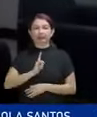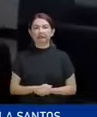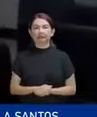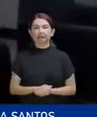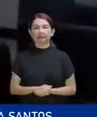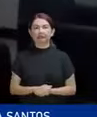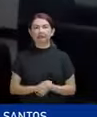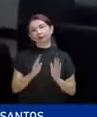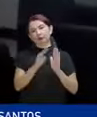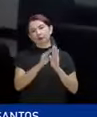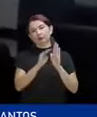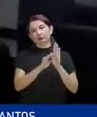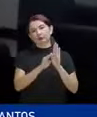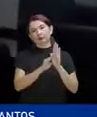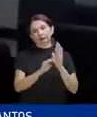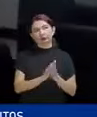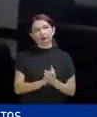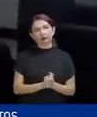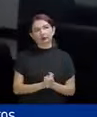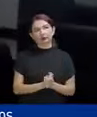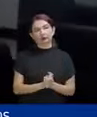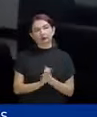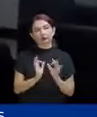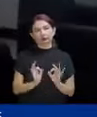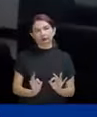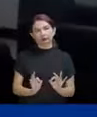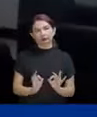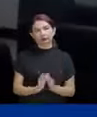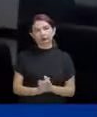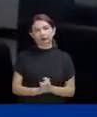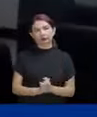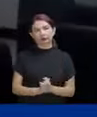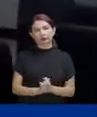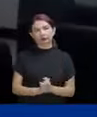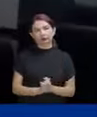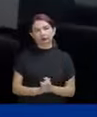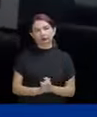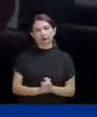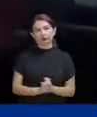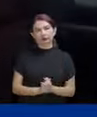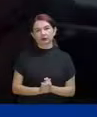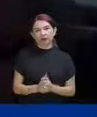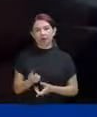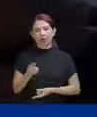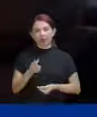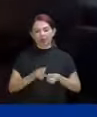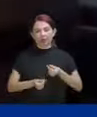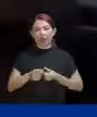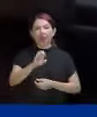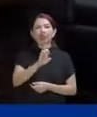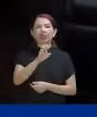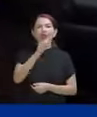aplicação da afirmado princípio da modicidade e da